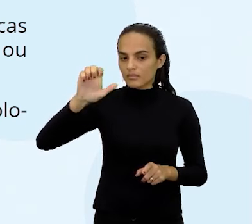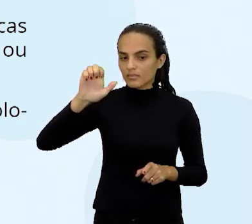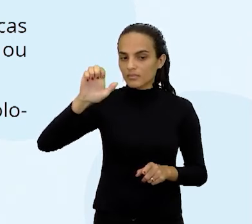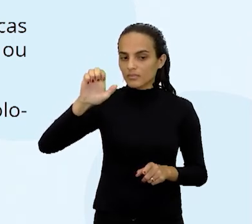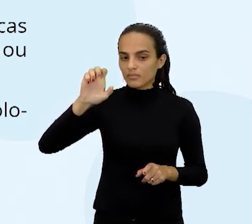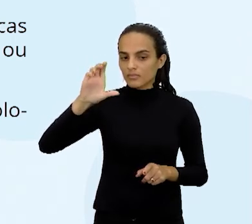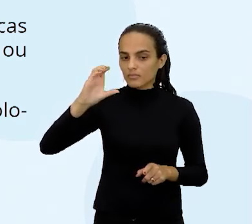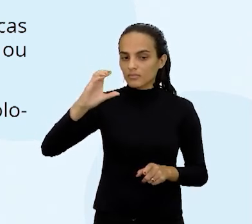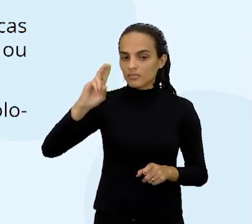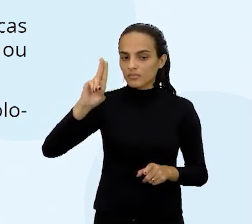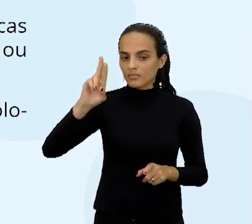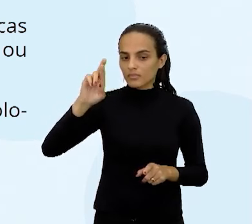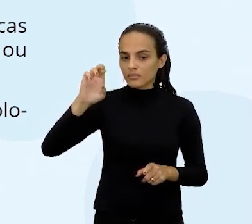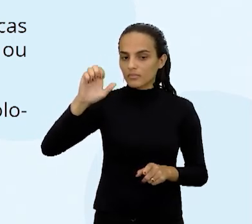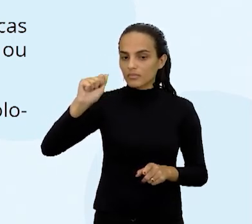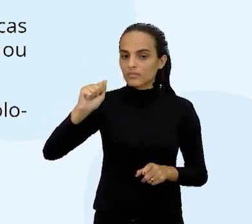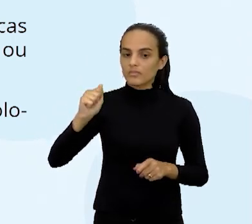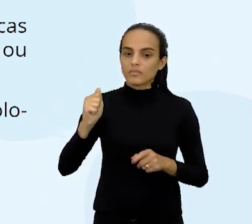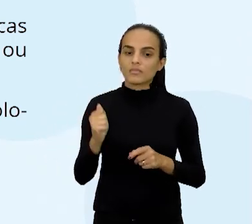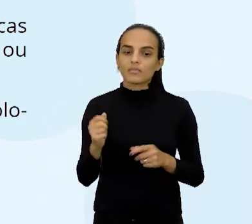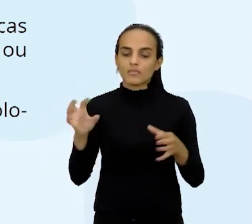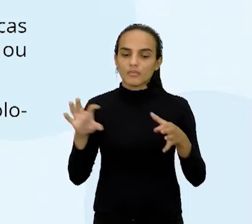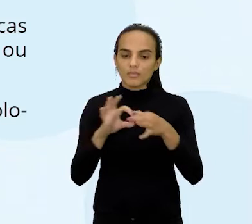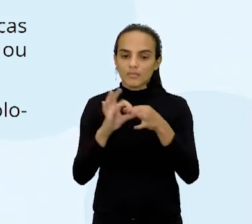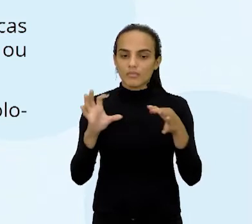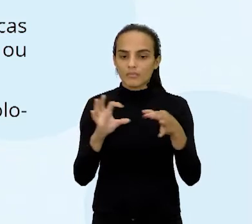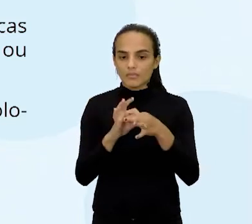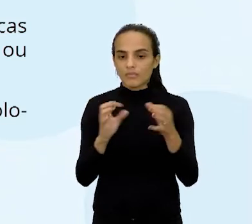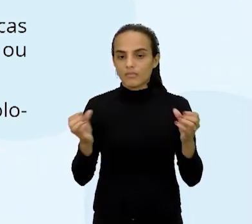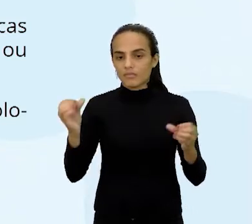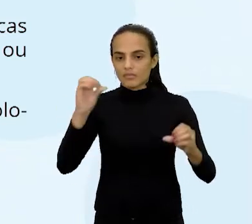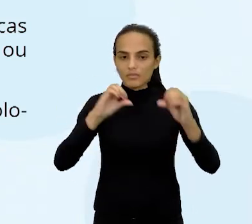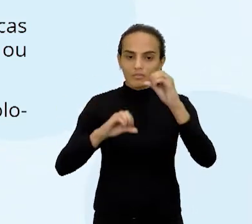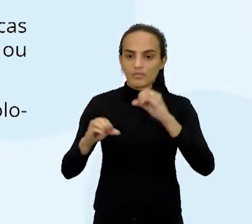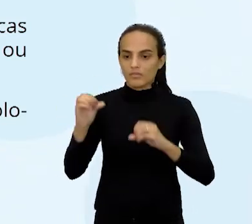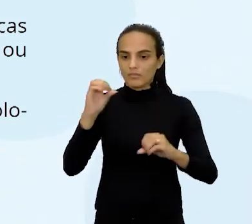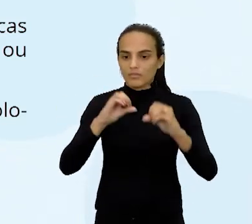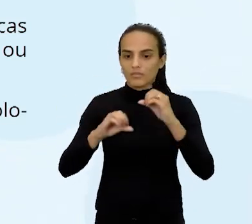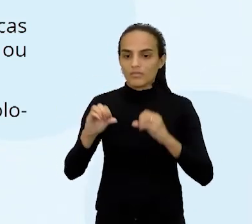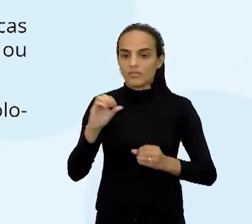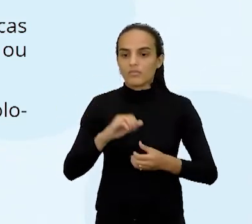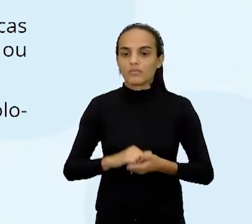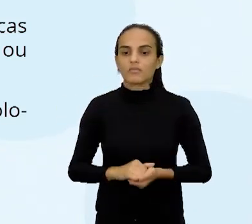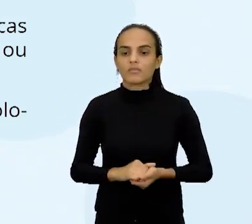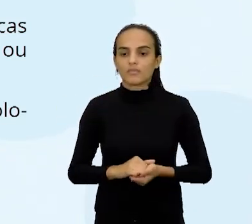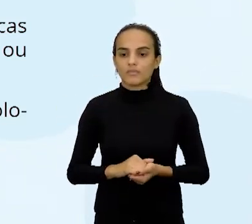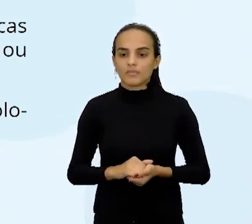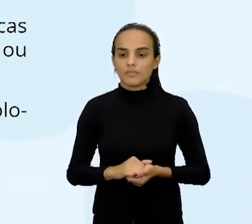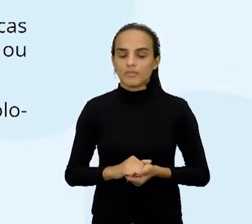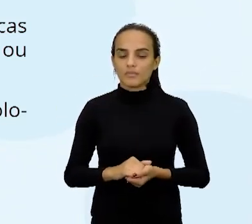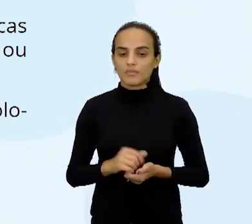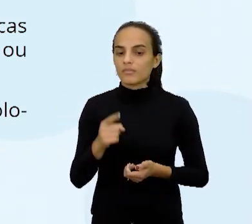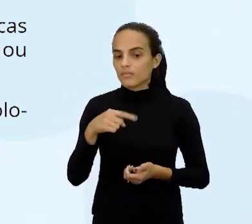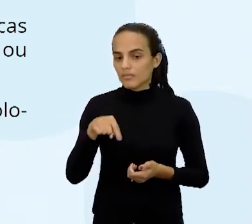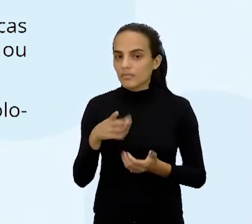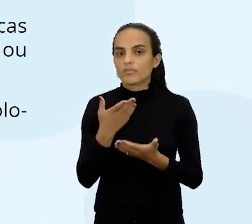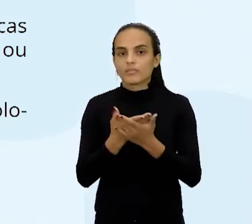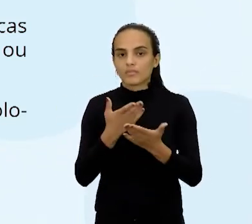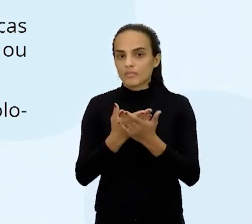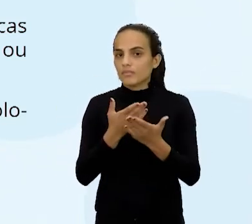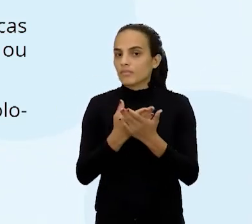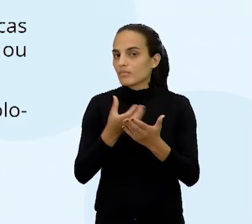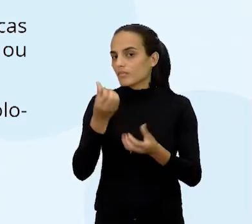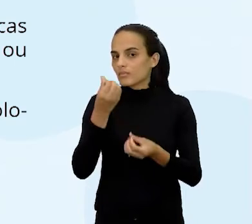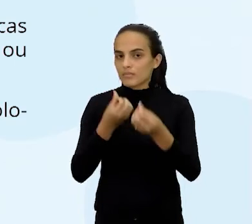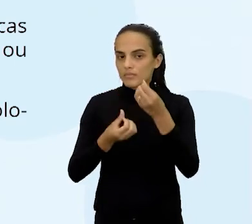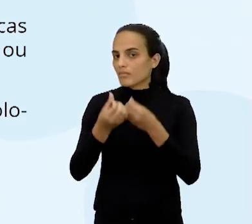Intramolecular pode ser as ligações químicas iônicas, eletrovalentes, covalentes ou moleculares metálicas, que a gente estudou no outro